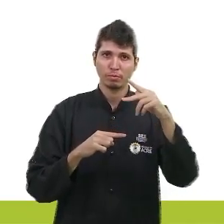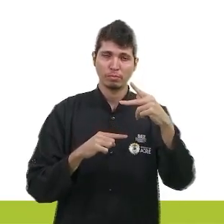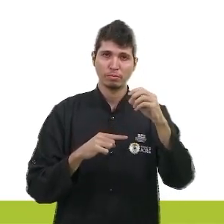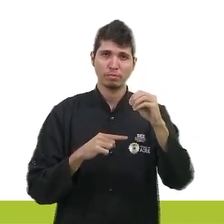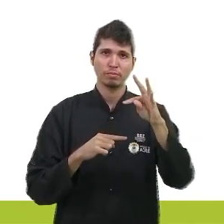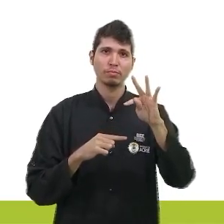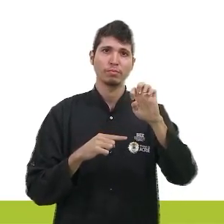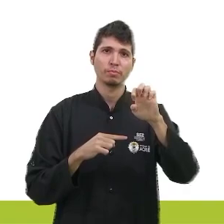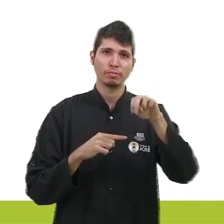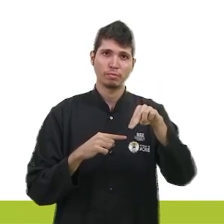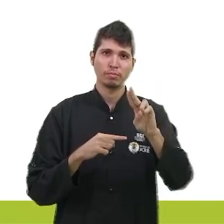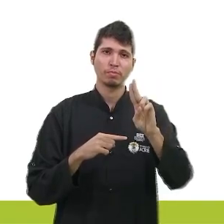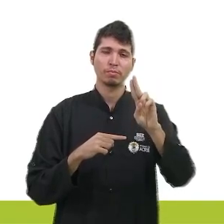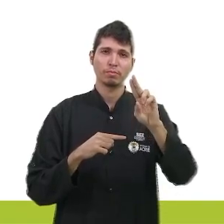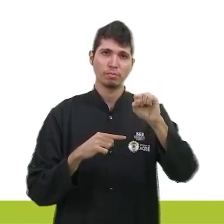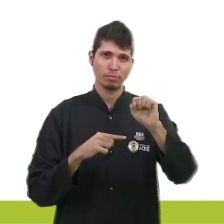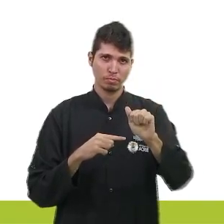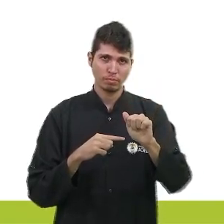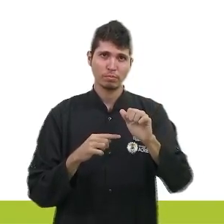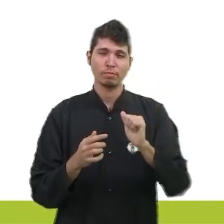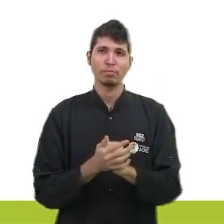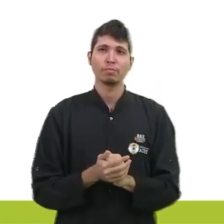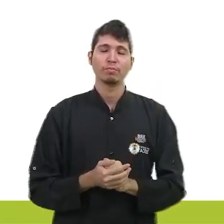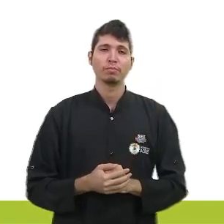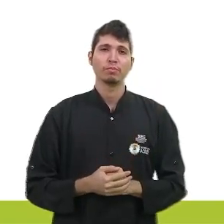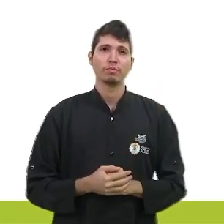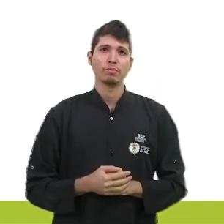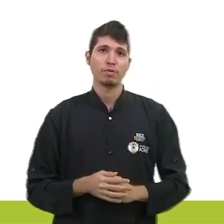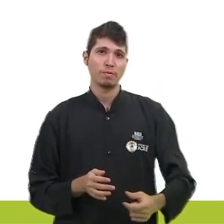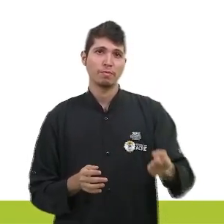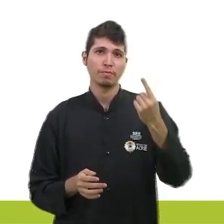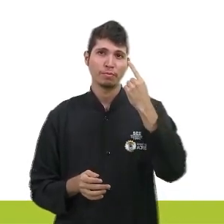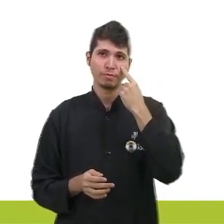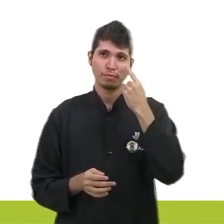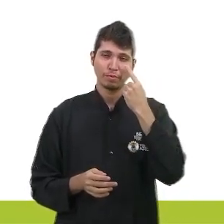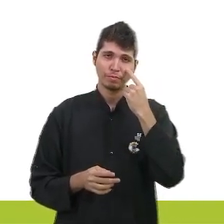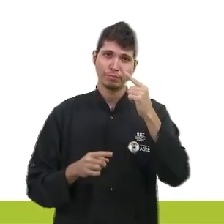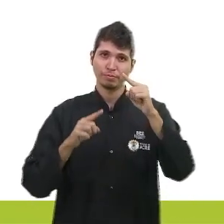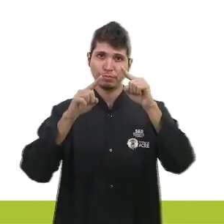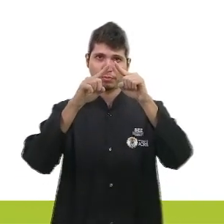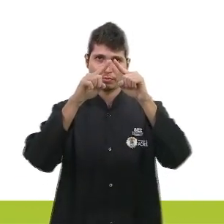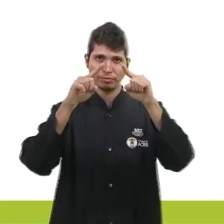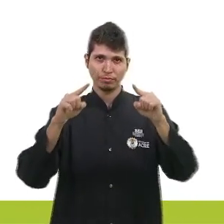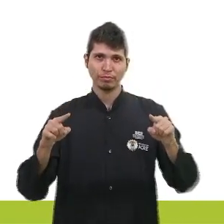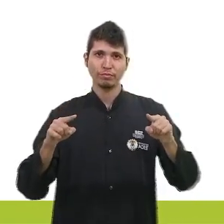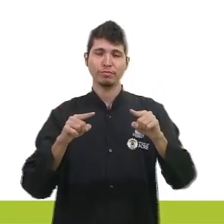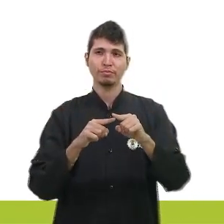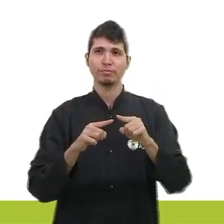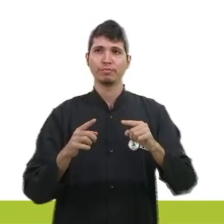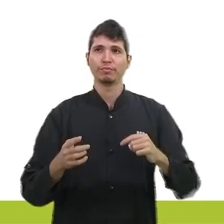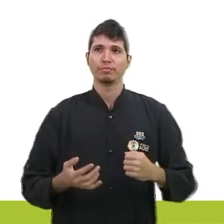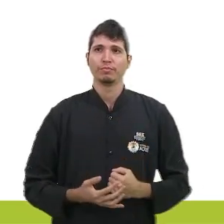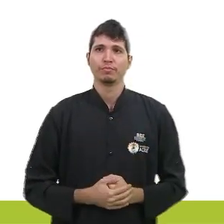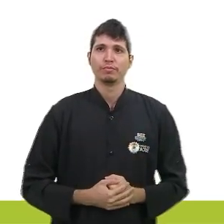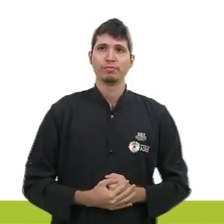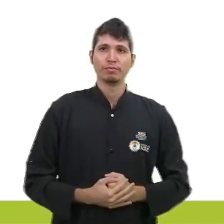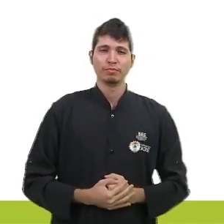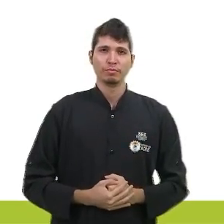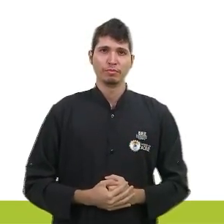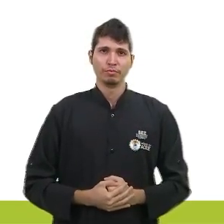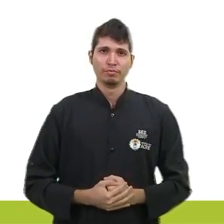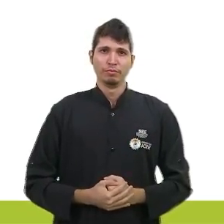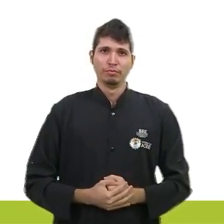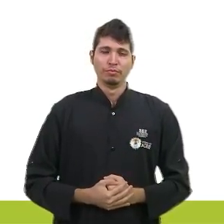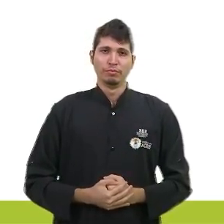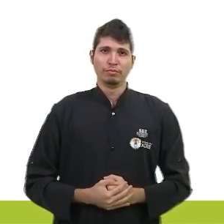aqui para esse triângulo aqui, ok? Vamos olhar bem para esse triângulo.